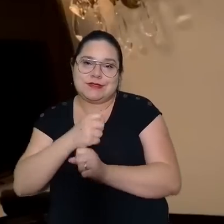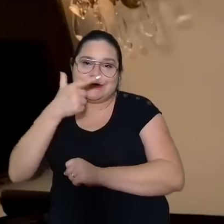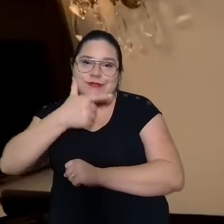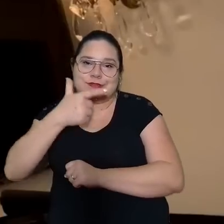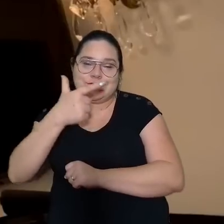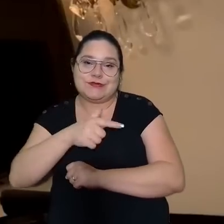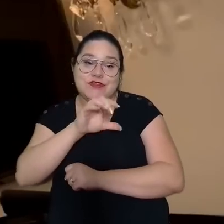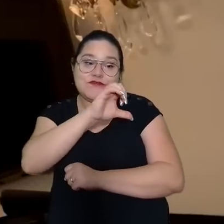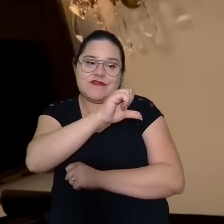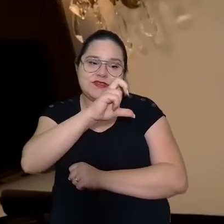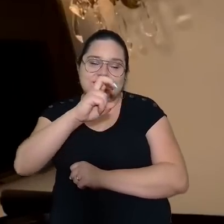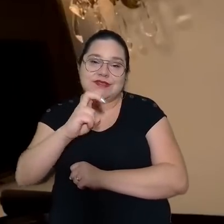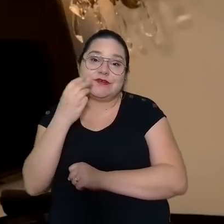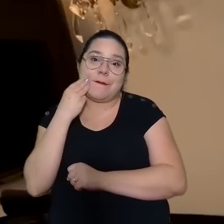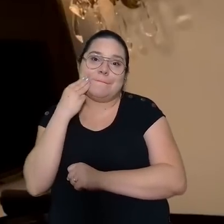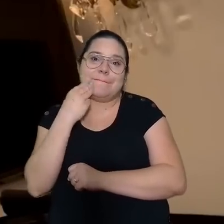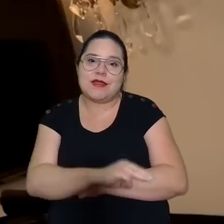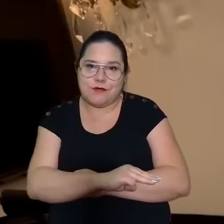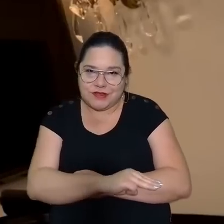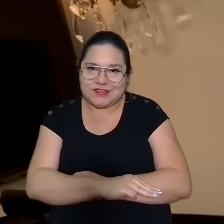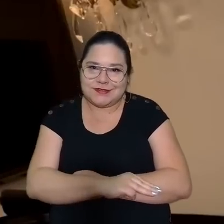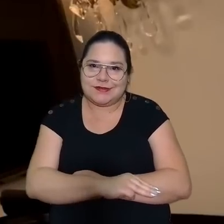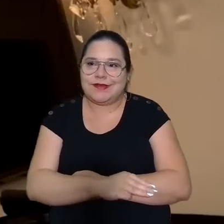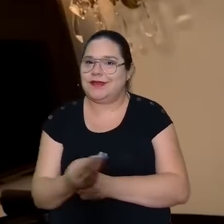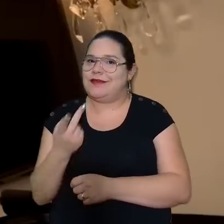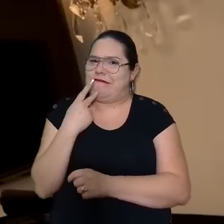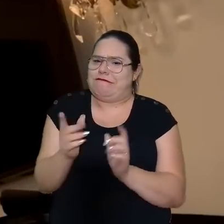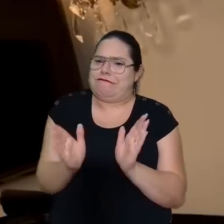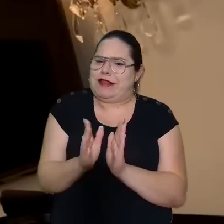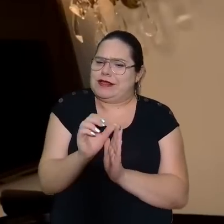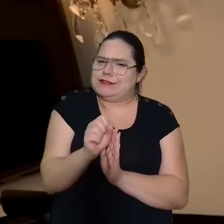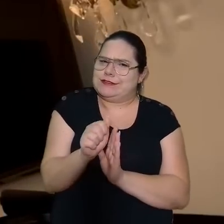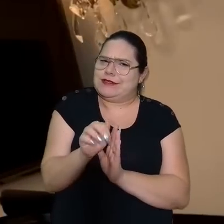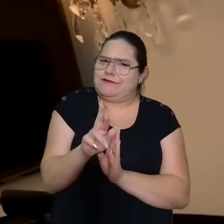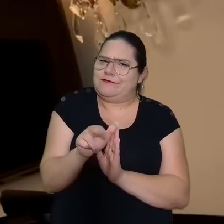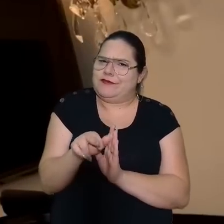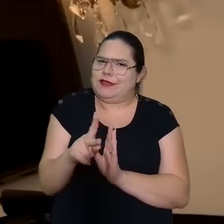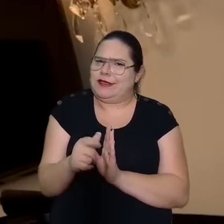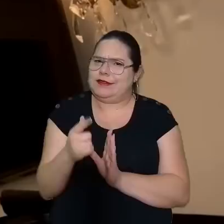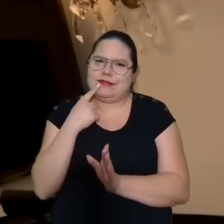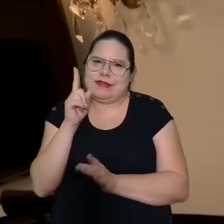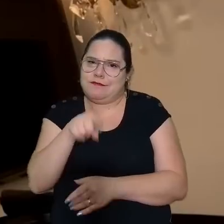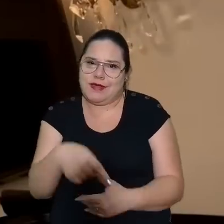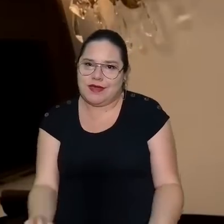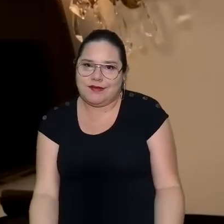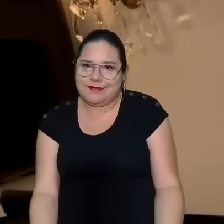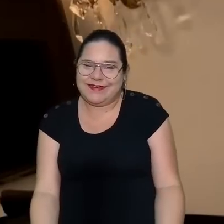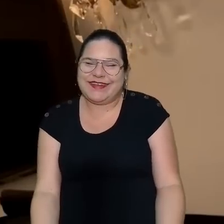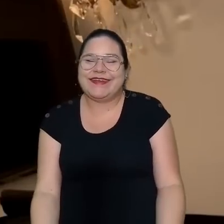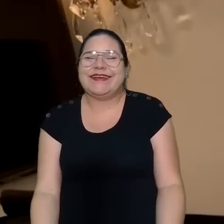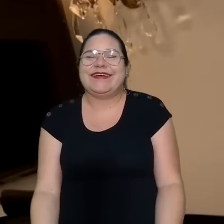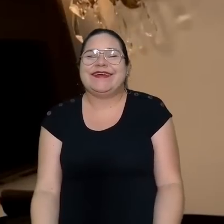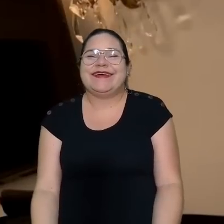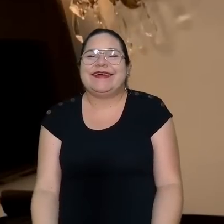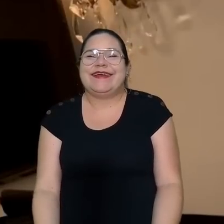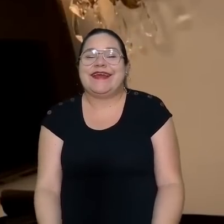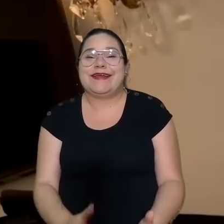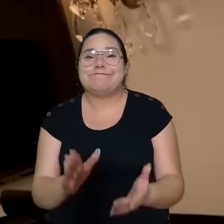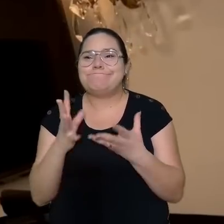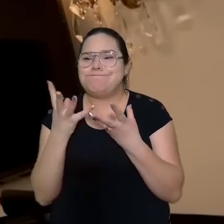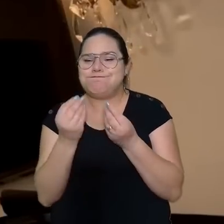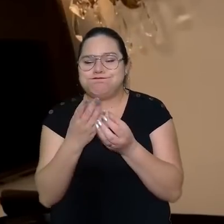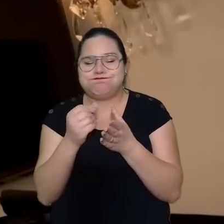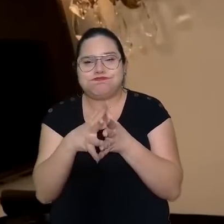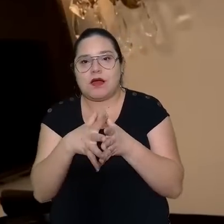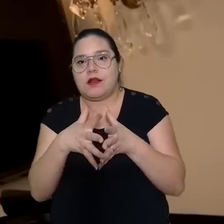milhões de toneladas, seja chamado de safrinha, é um demérito ao volume imenso